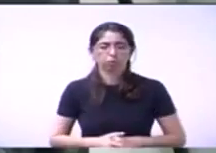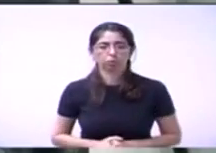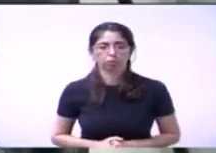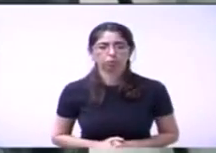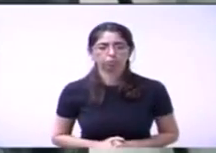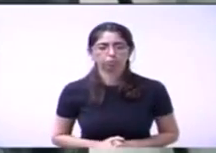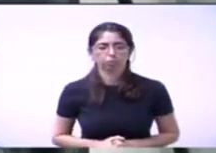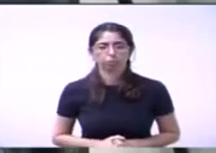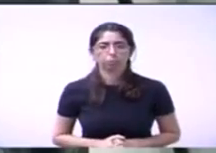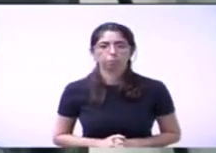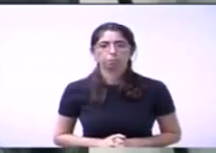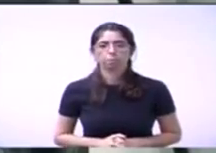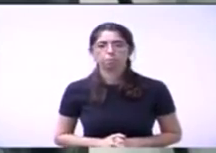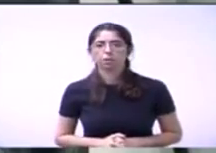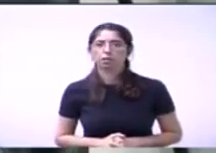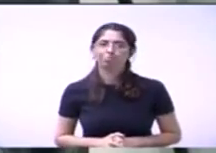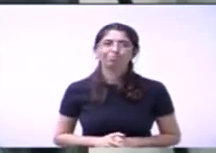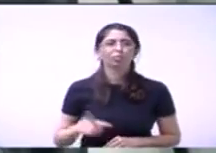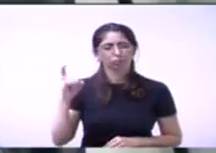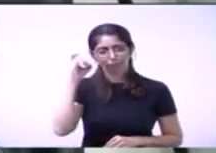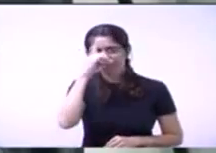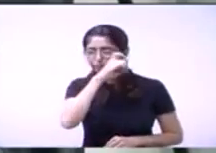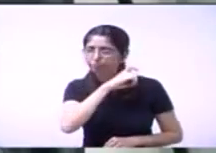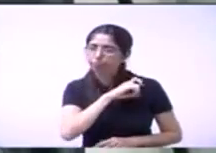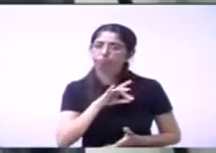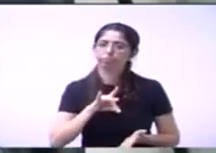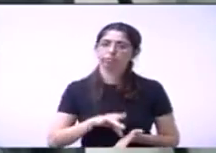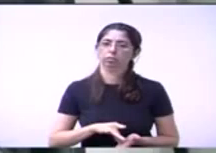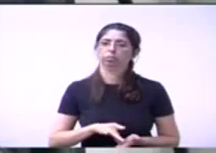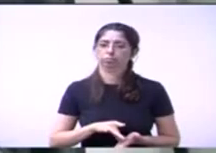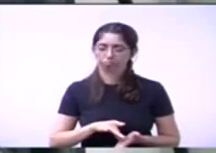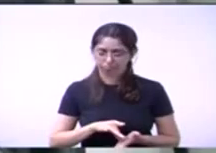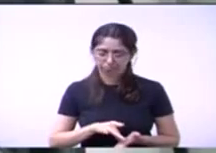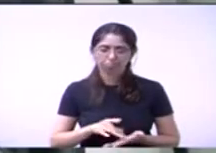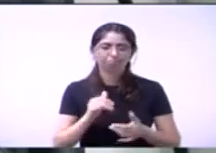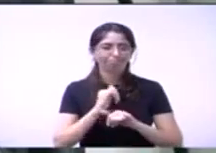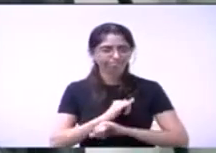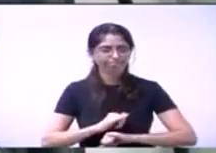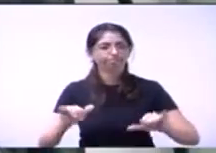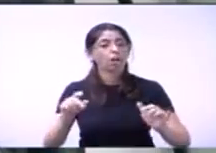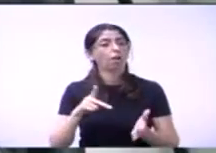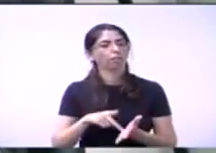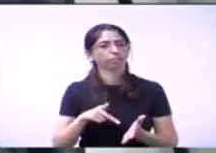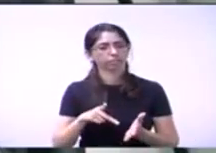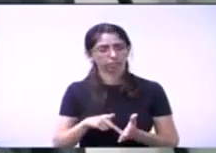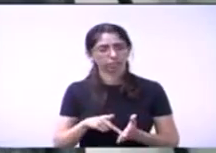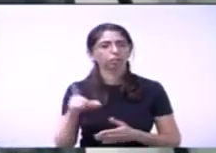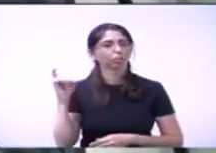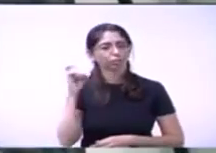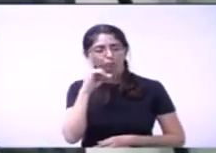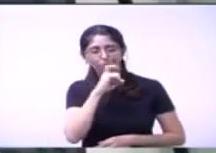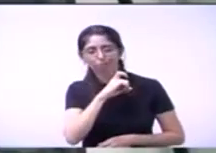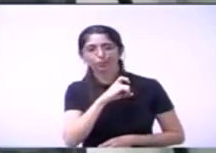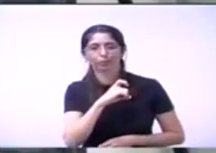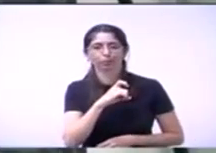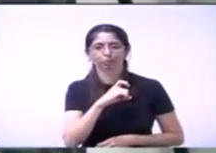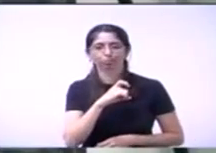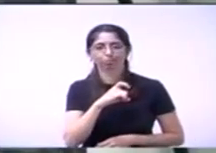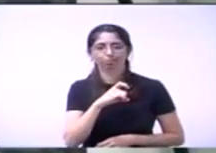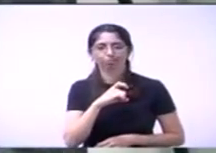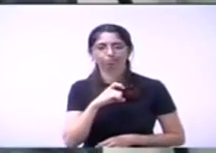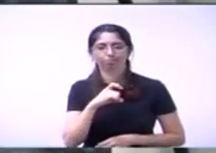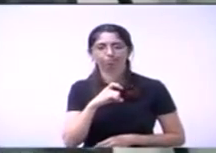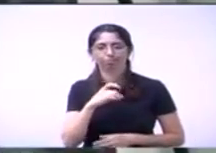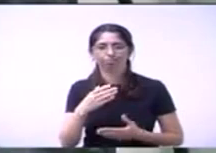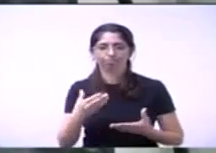naquele momento de escolha, que é muito difícil para cada um de nós, como a gente pode ver nos discursos de cada um dos colegas,